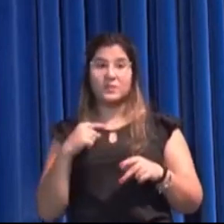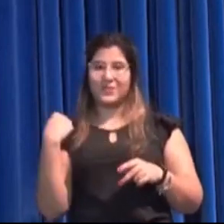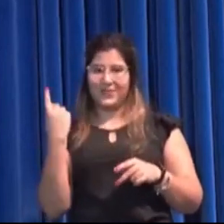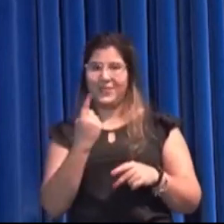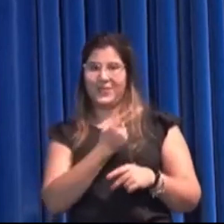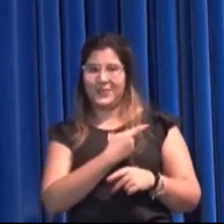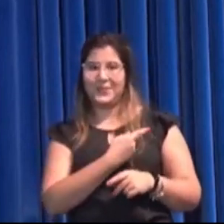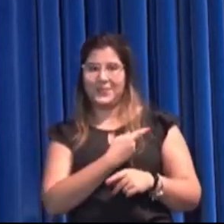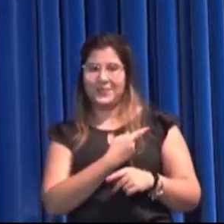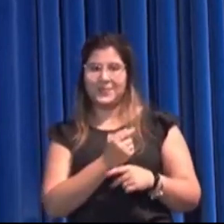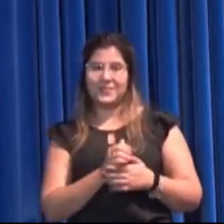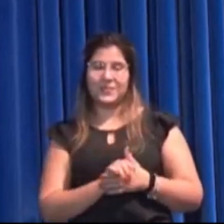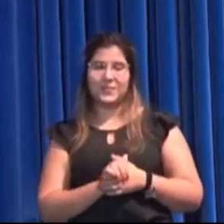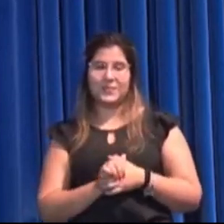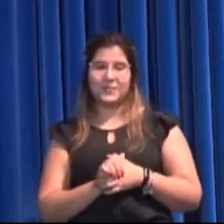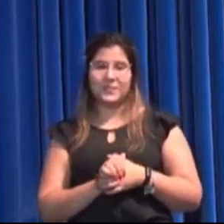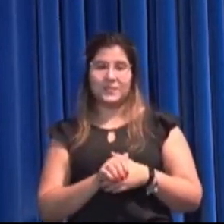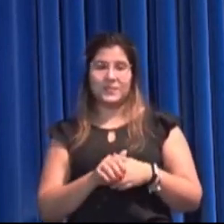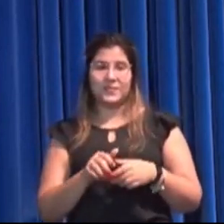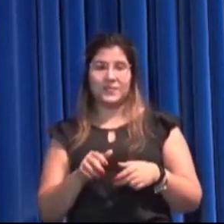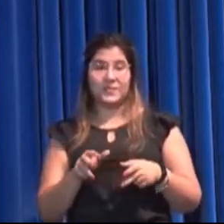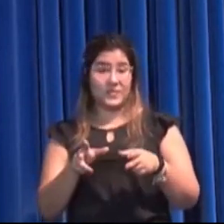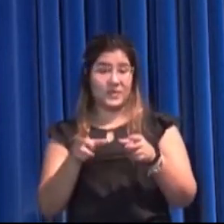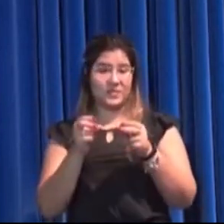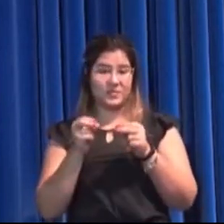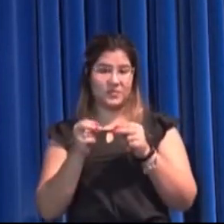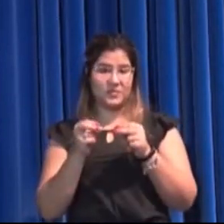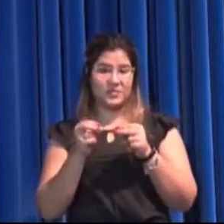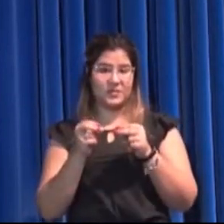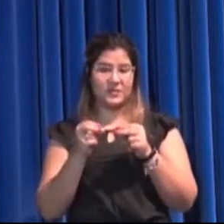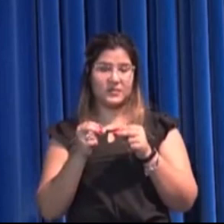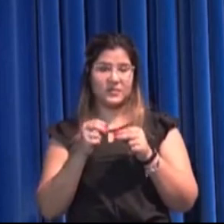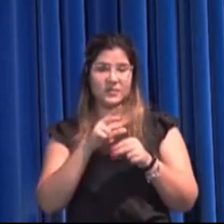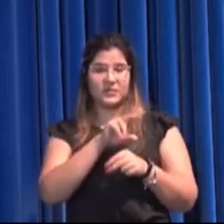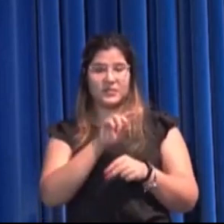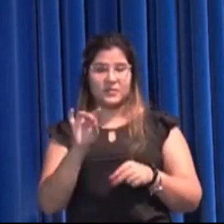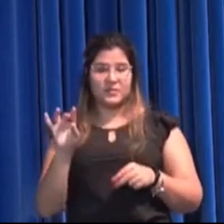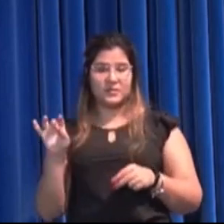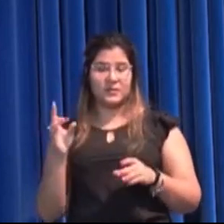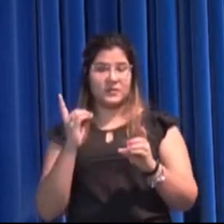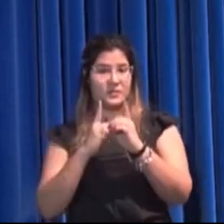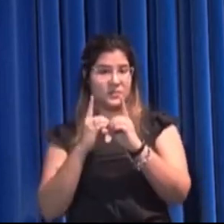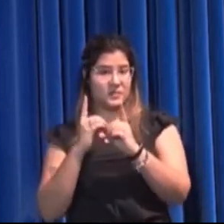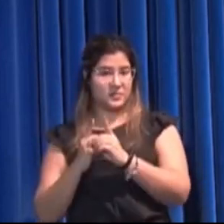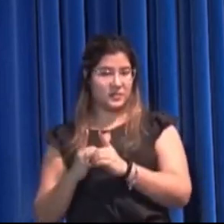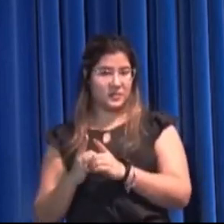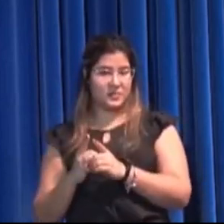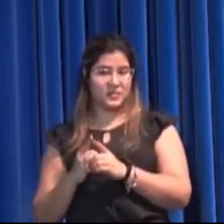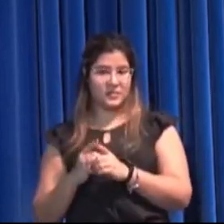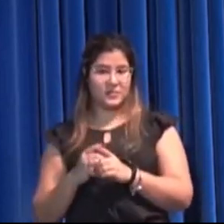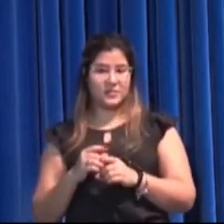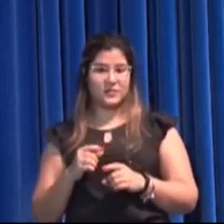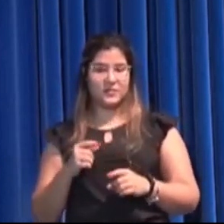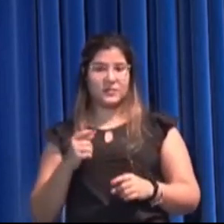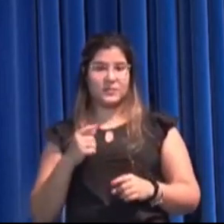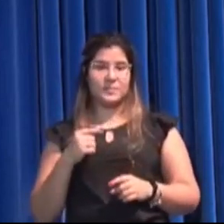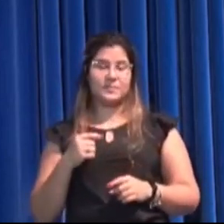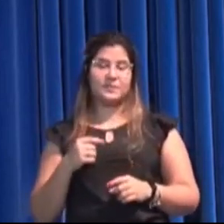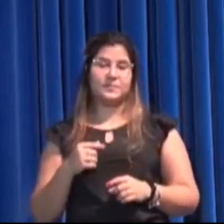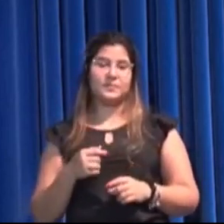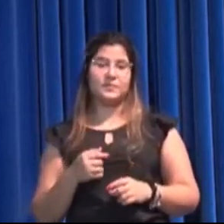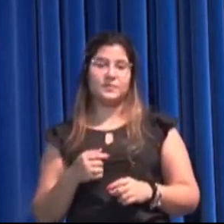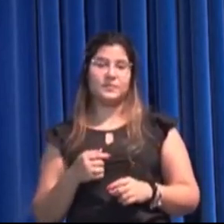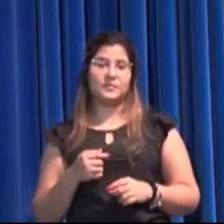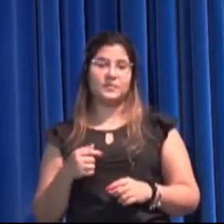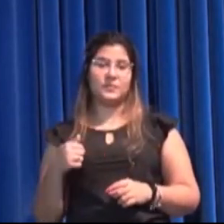nós. Ela alcança a cada um de nós dentro da nossa pequenez, dentro